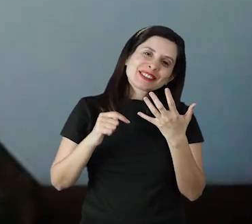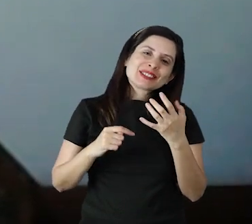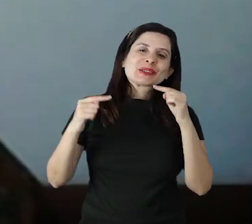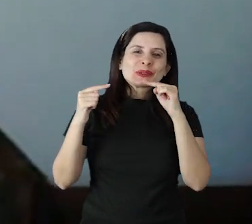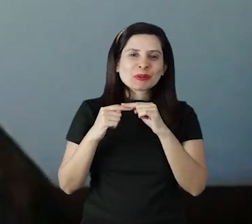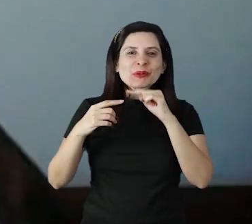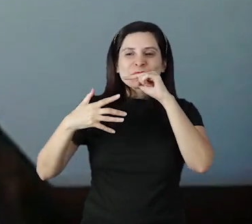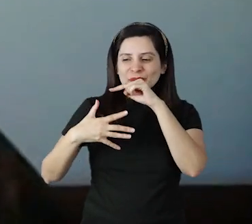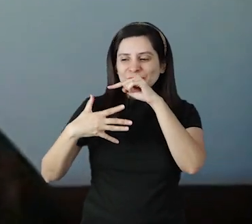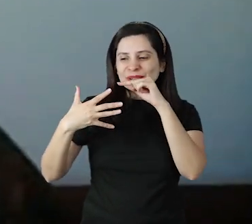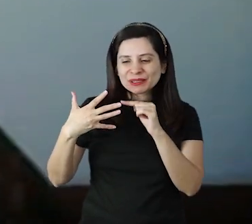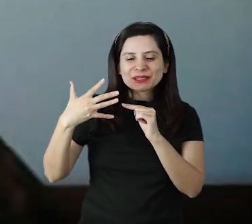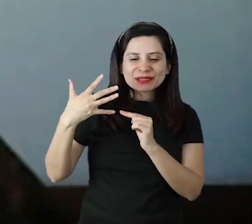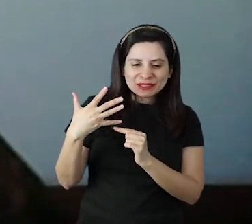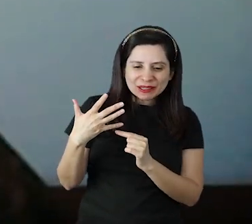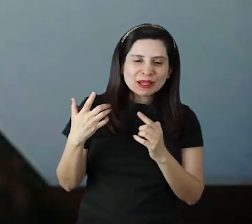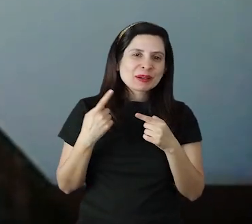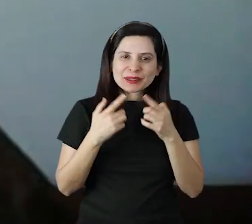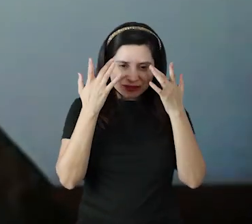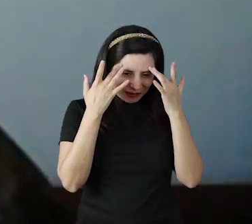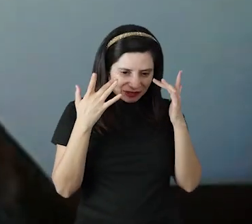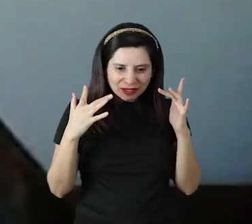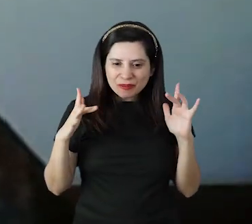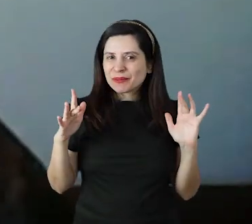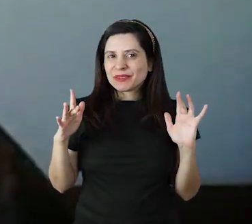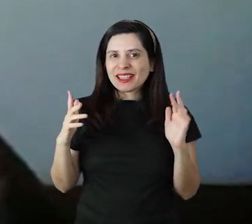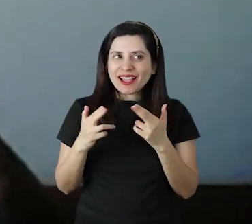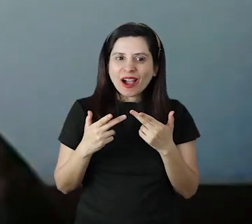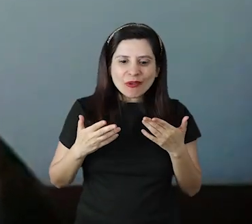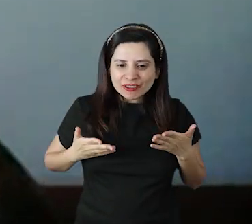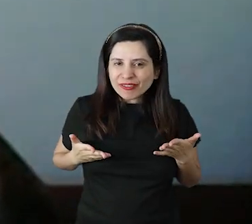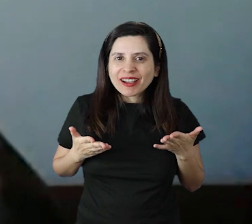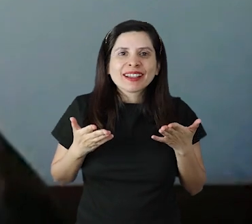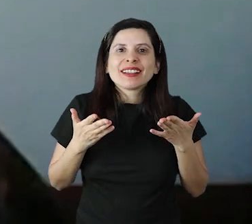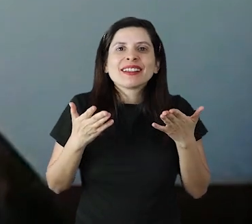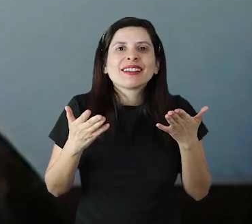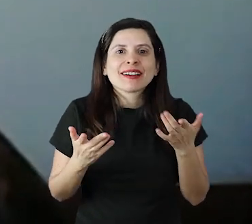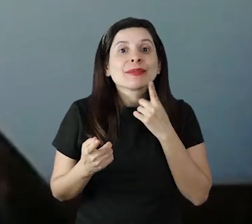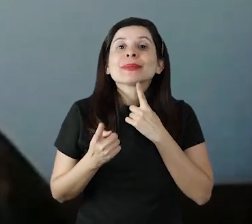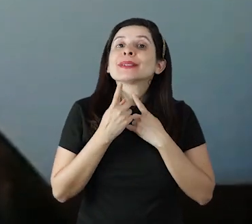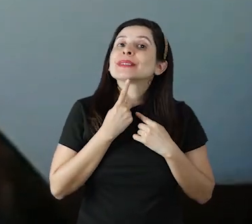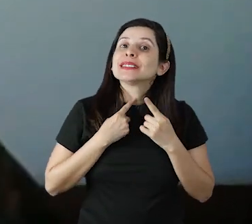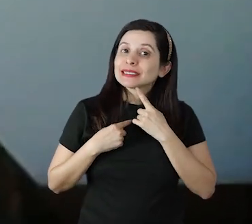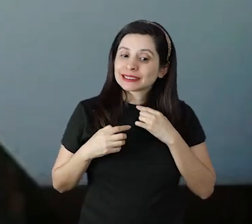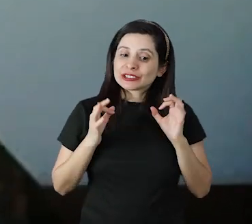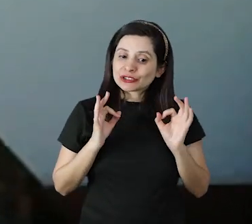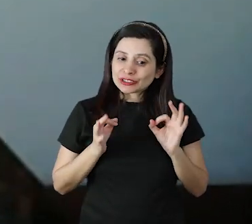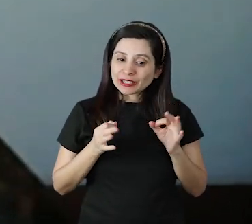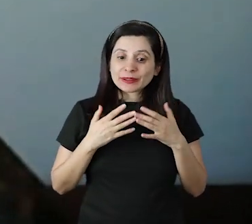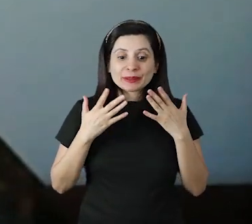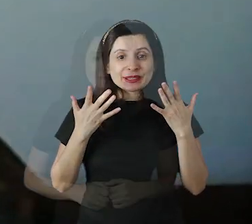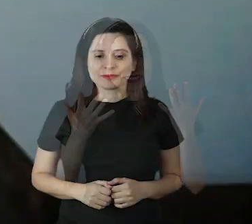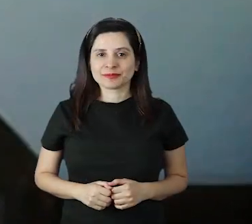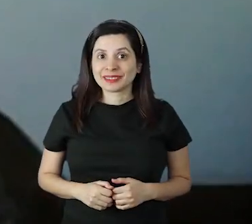né. Por quê? Porque a gente não sabia. É algo que a gente vai sendo levado pelo nosso desejo, né.